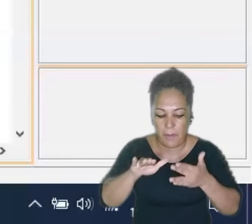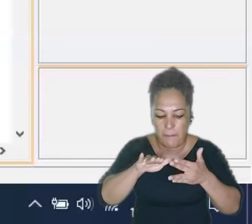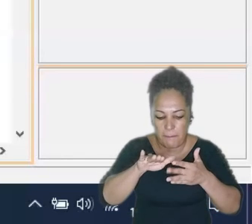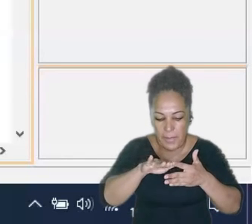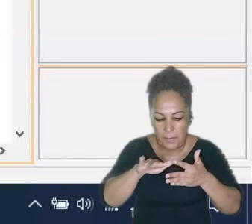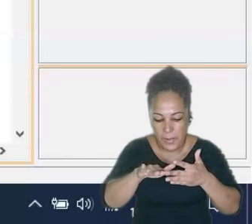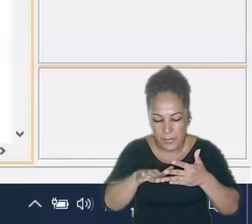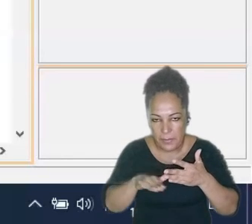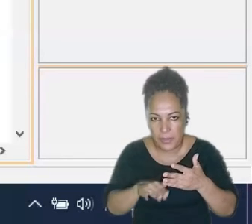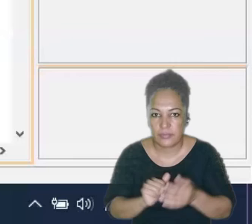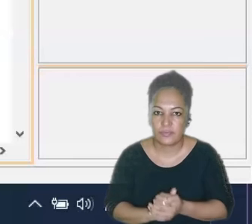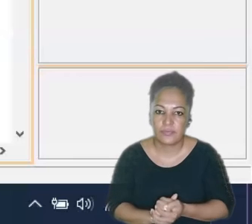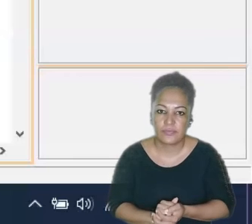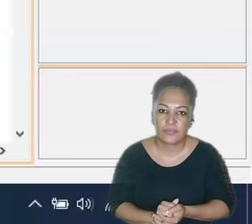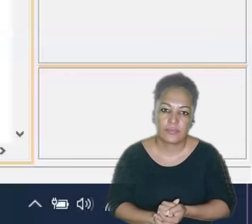Sim. Então, aqui um para um. Vou